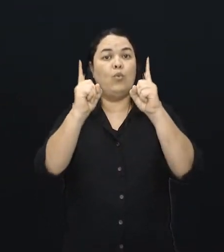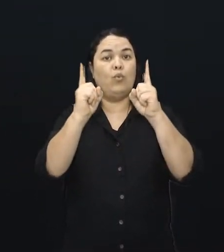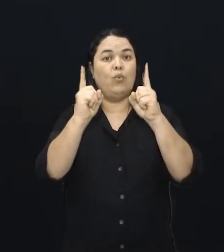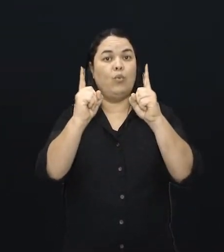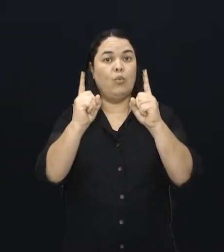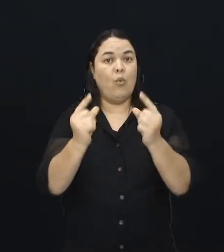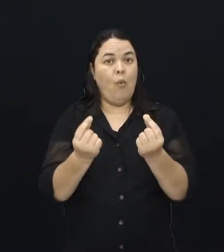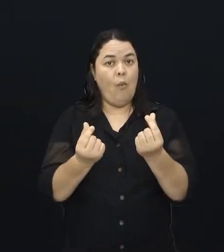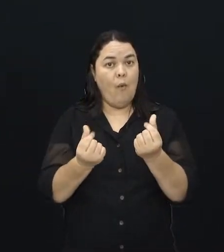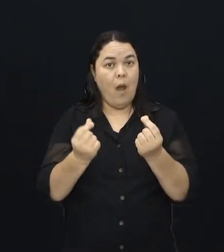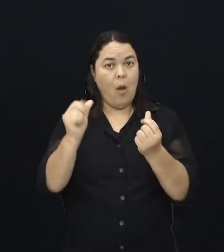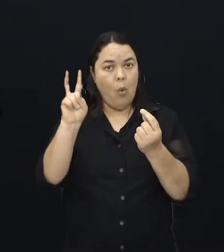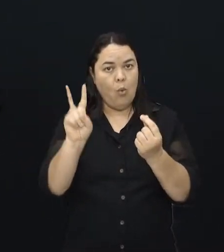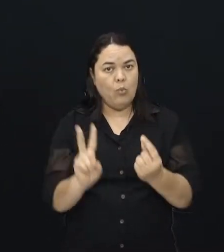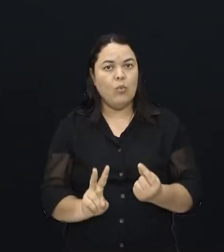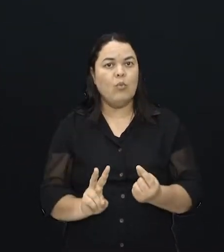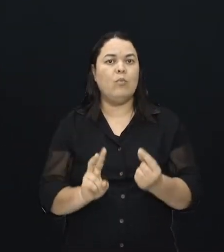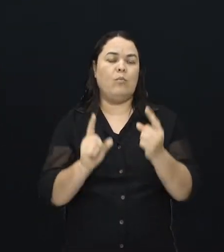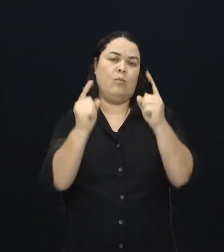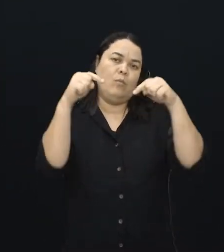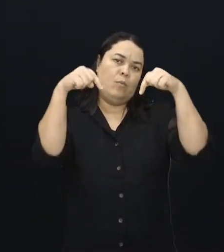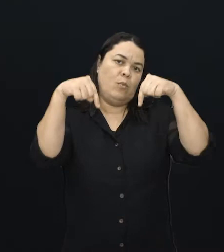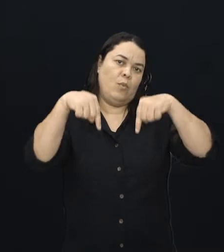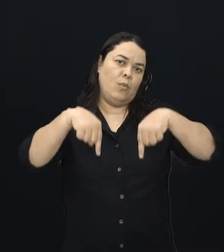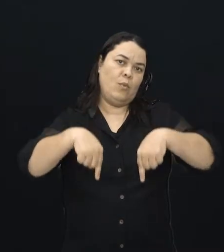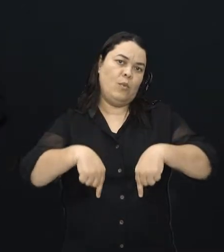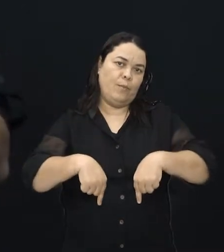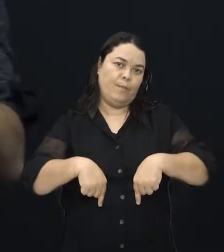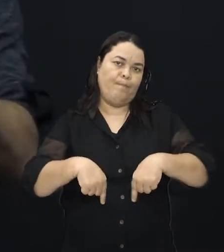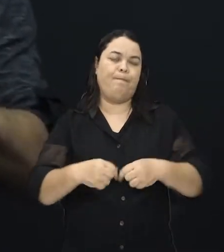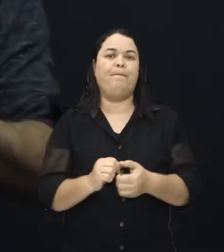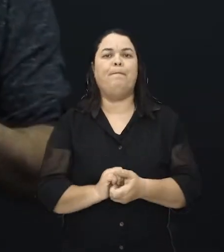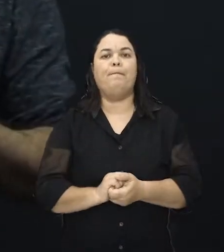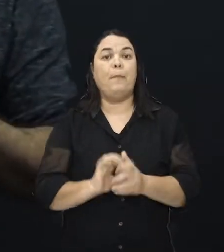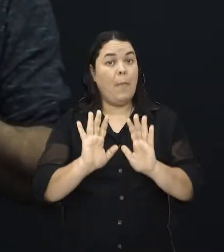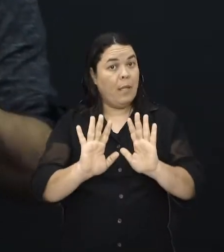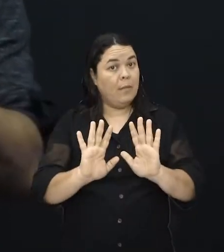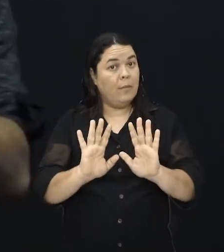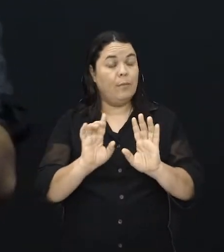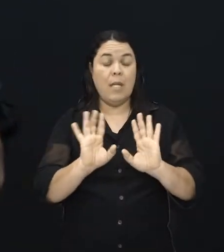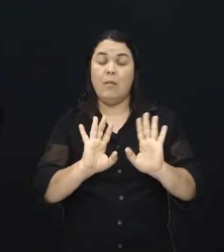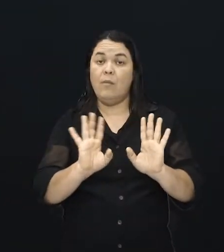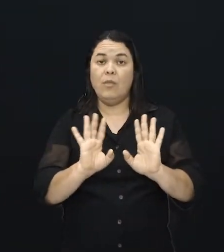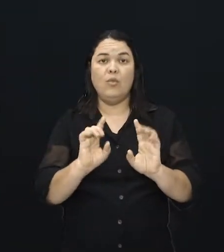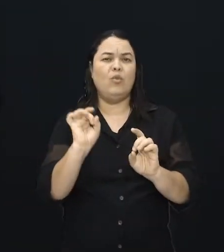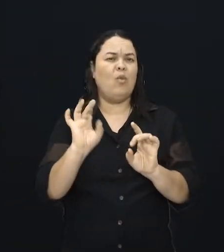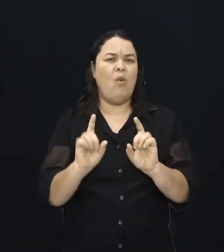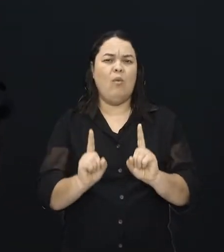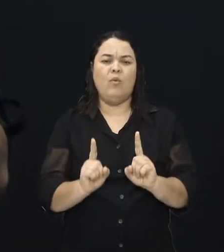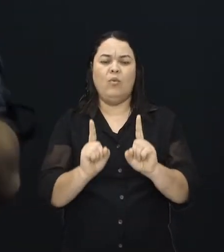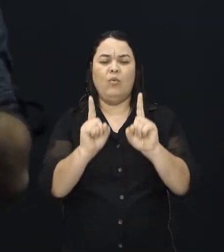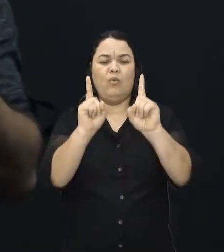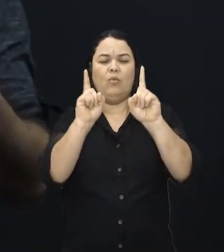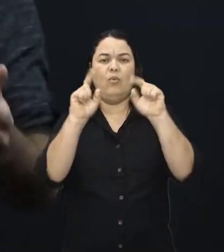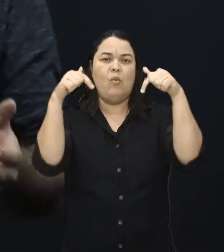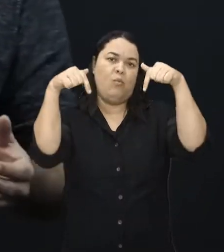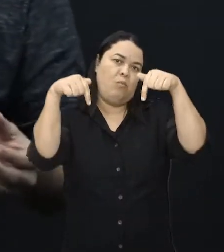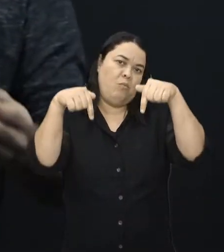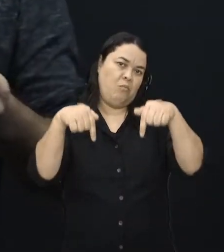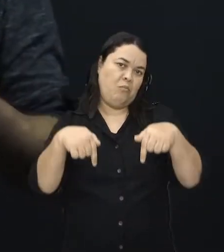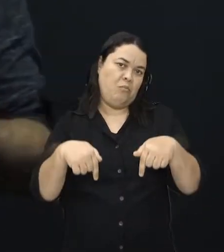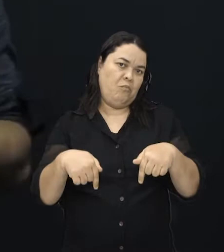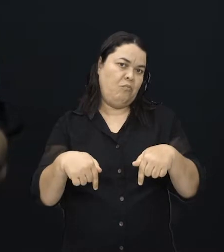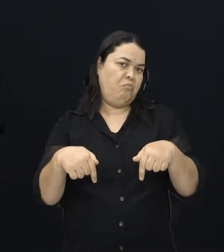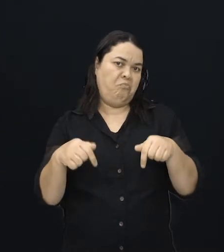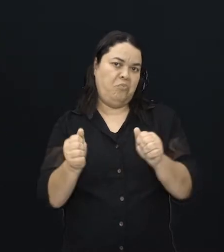o seu valor diminui, o outro também diminuirá. Mas atenção, não basta apenas esses dois valores